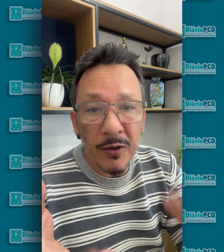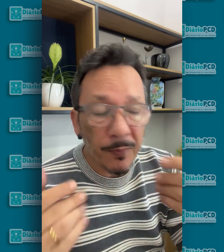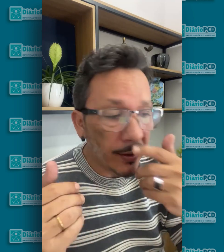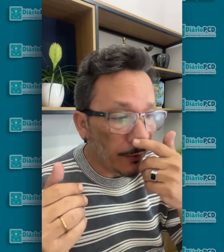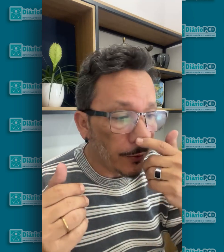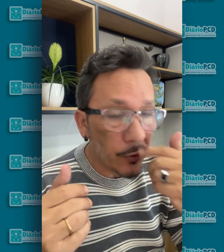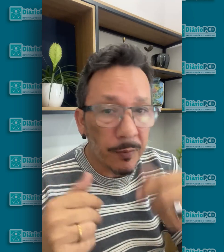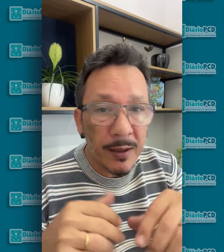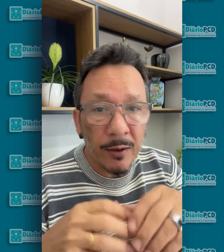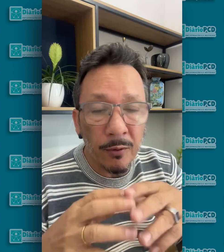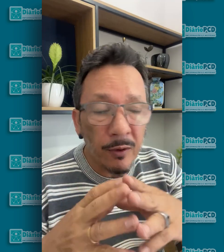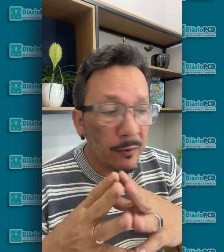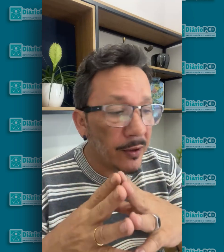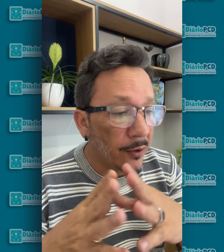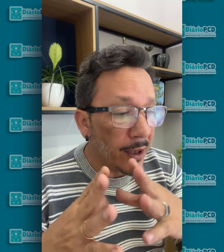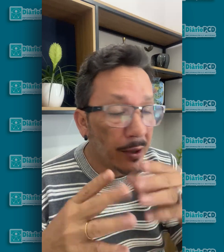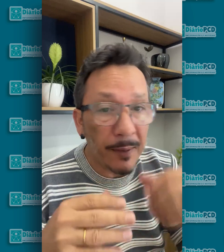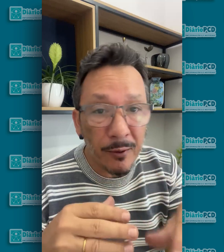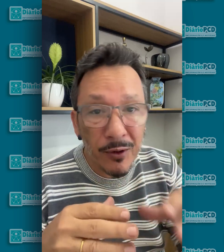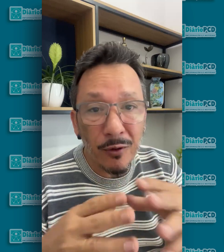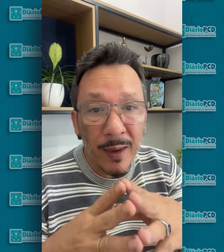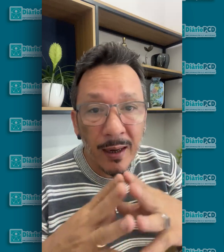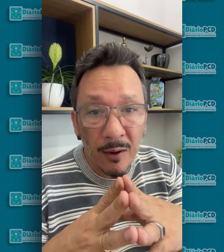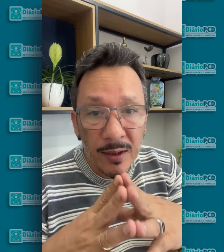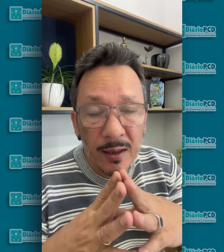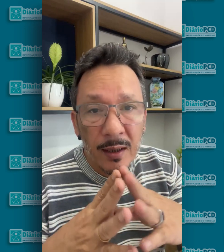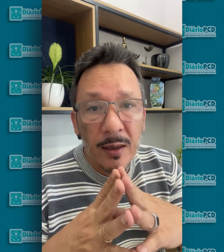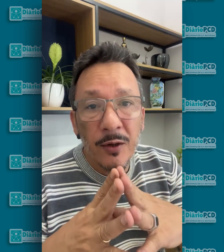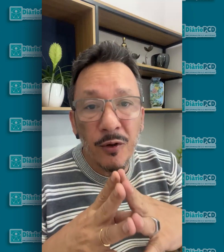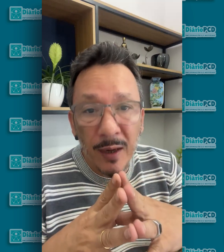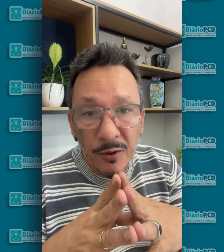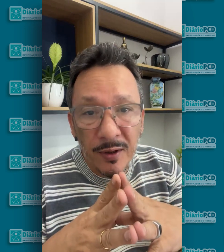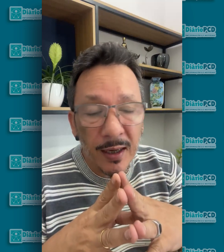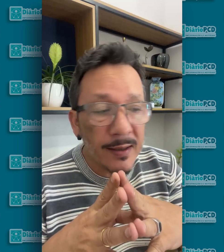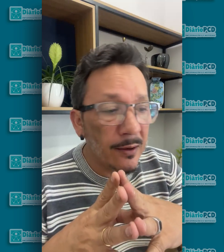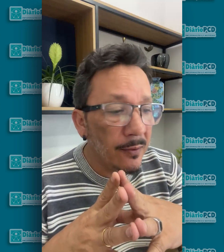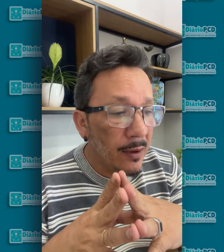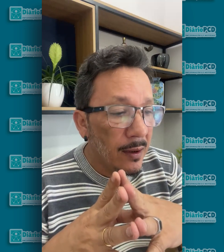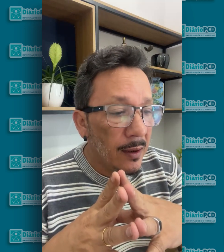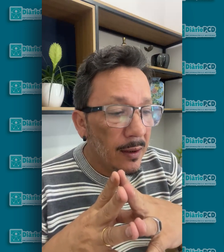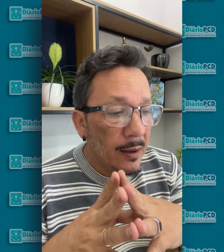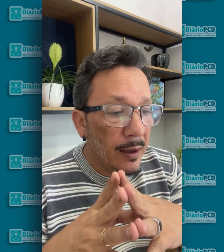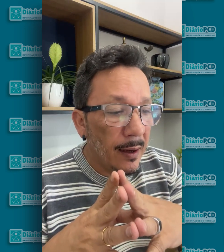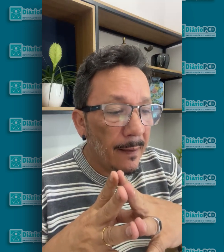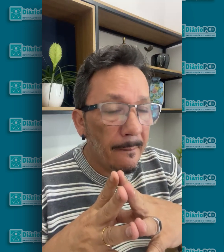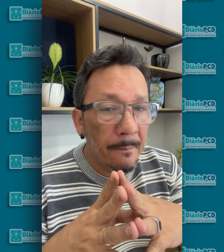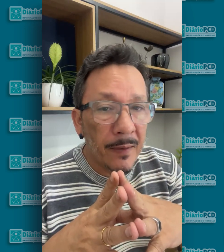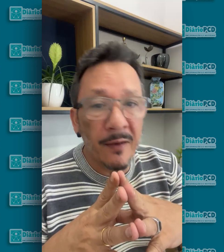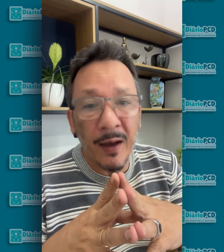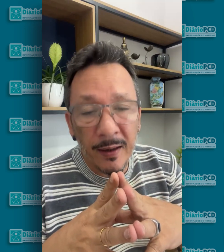falando sobre isso porque eu fui o subscritor, o advogado que patrocinou uma causa de uma associação